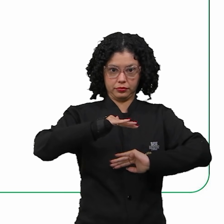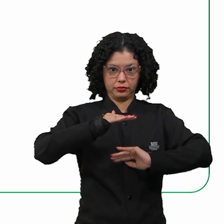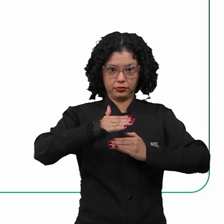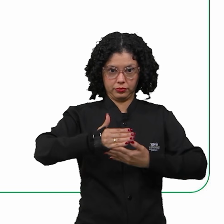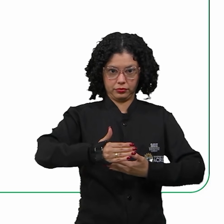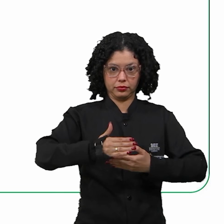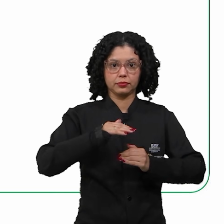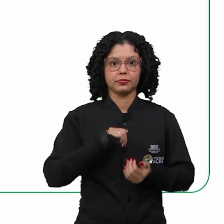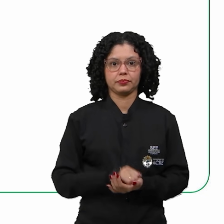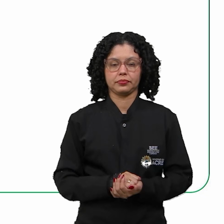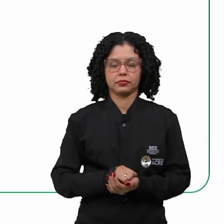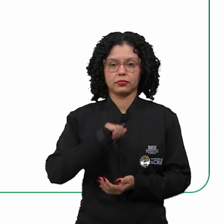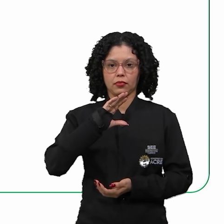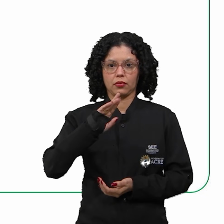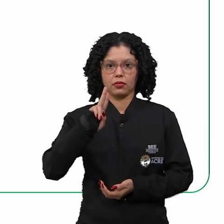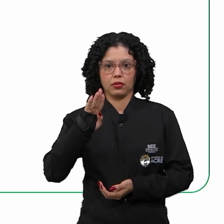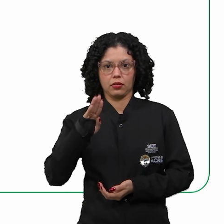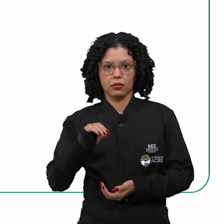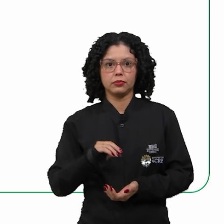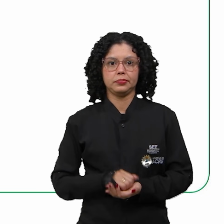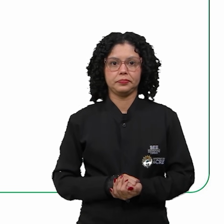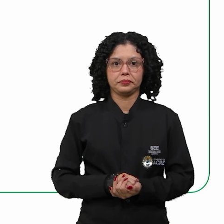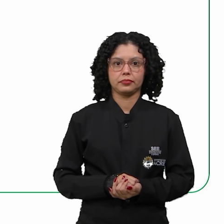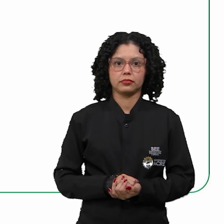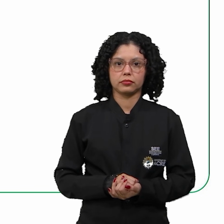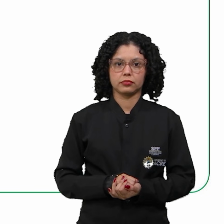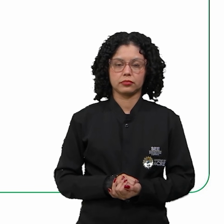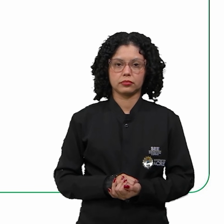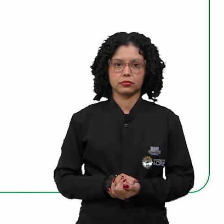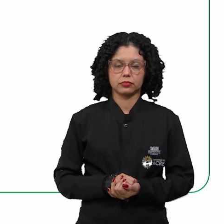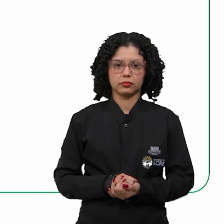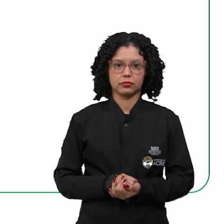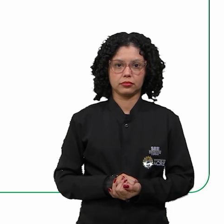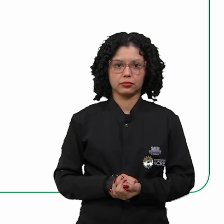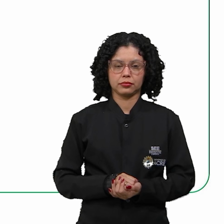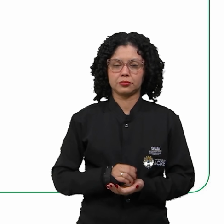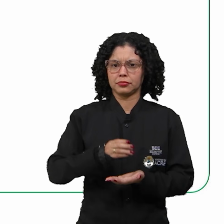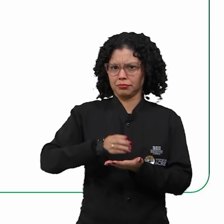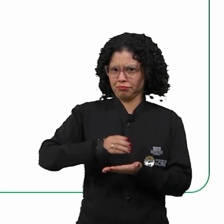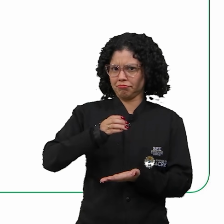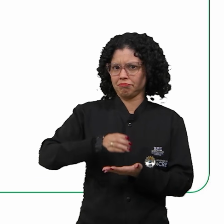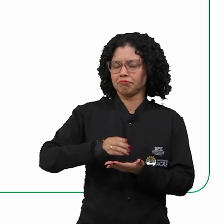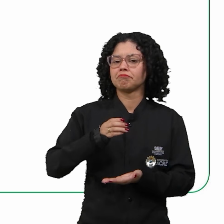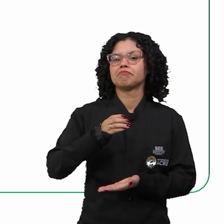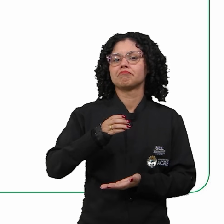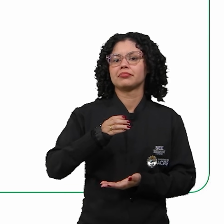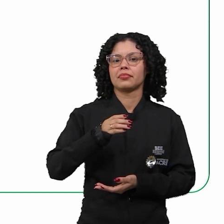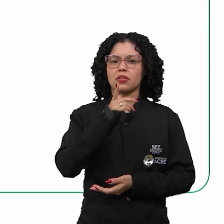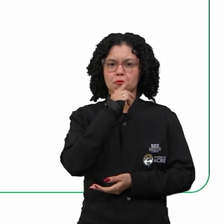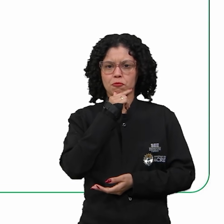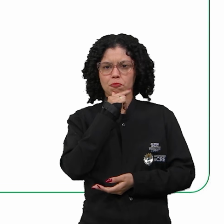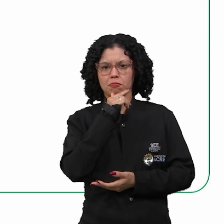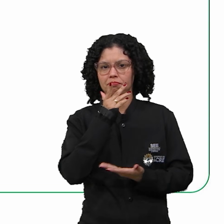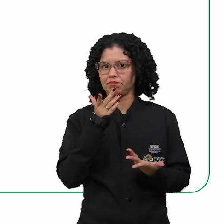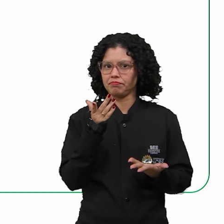nome de um cubo. Uma latinha de refrigerante, de água,